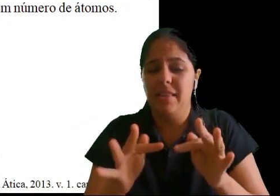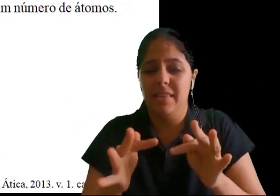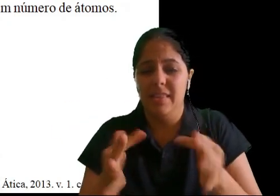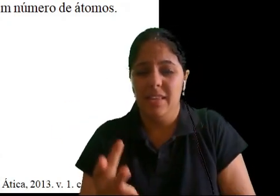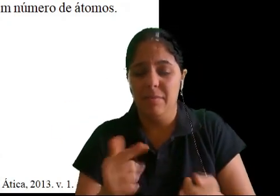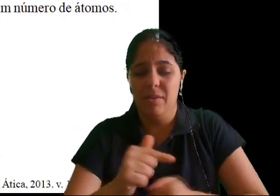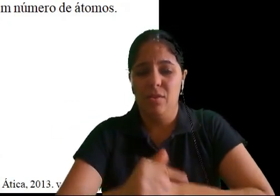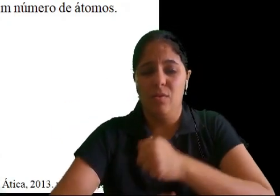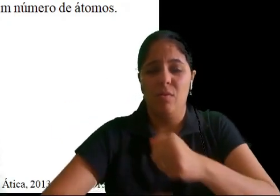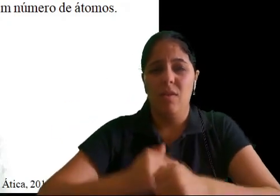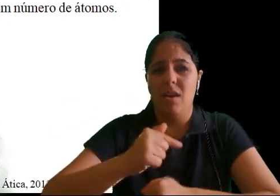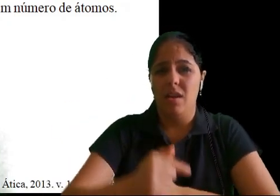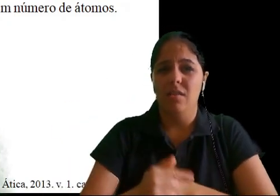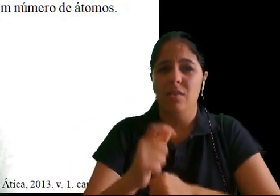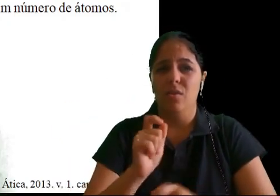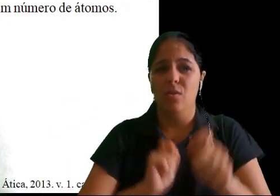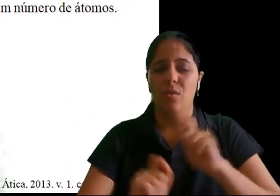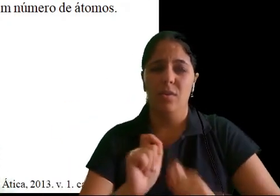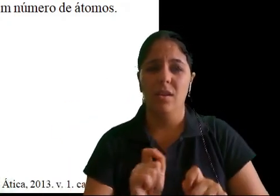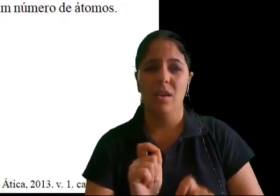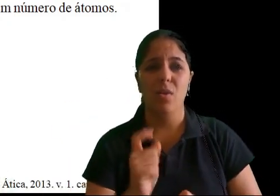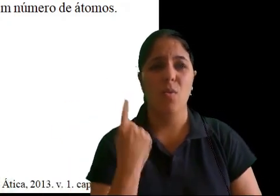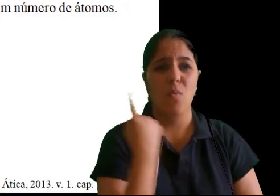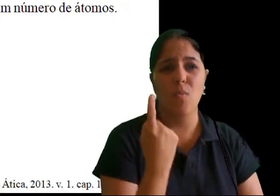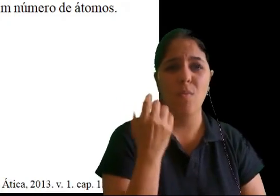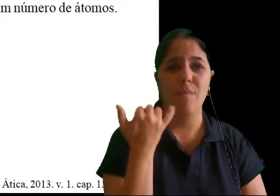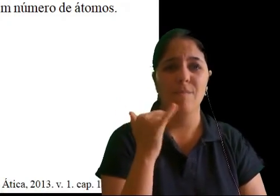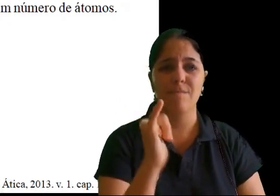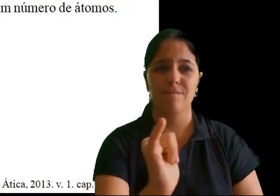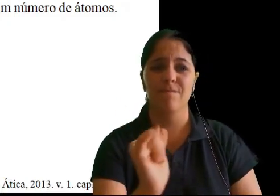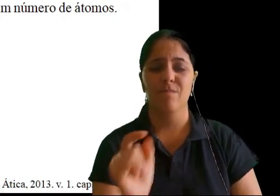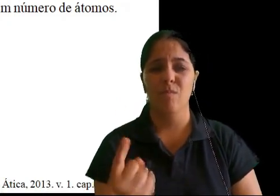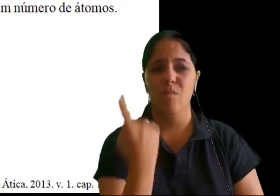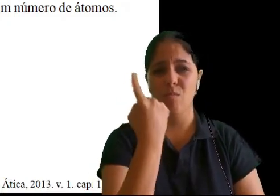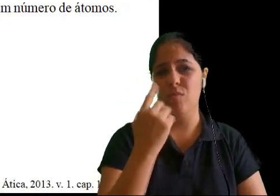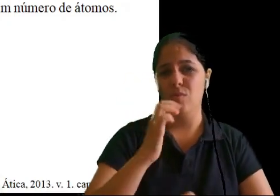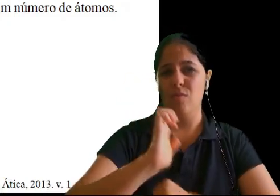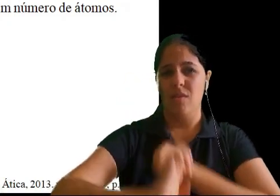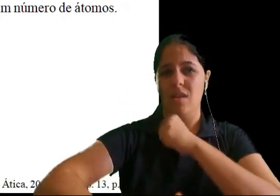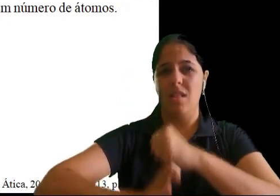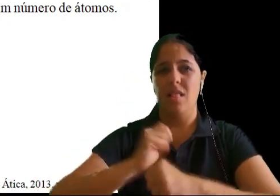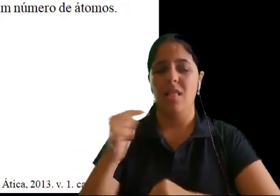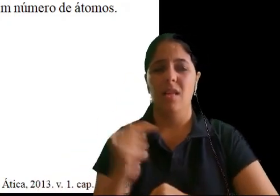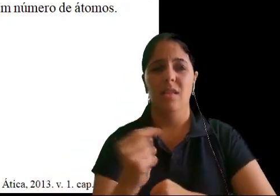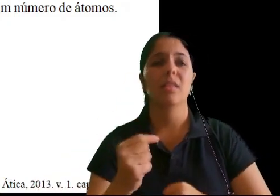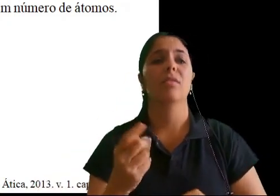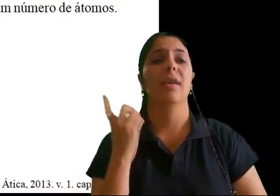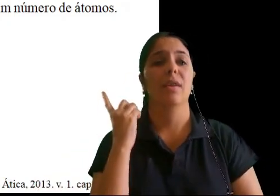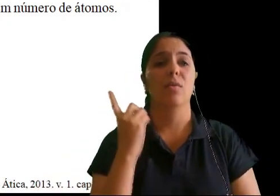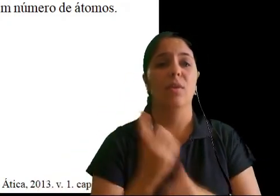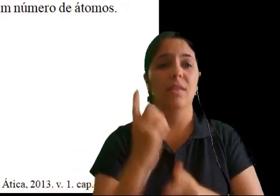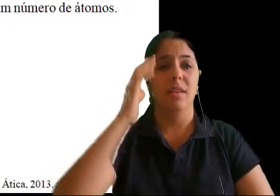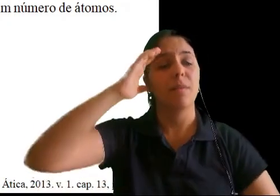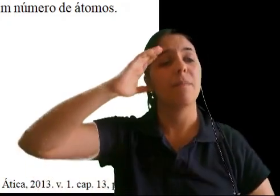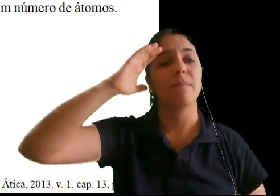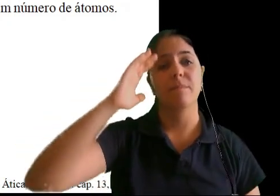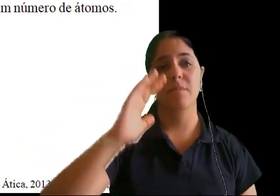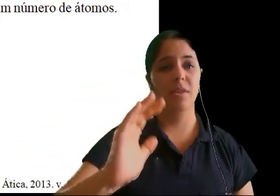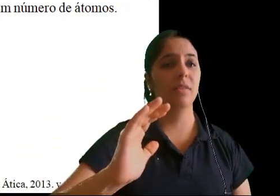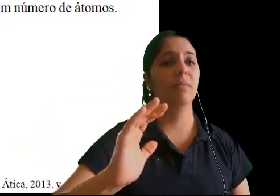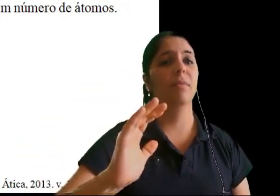dos átomos, possuindo um nível de energia com um único elétron. Ele é